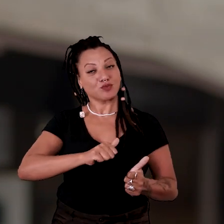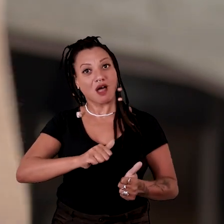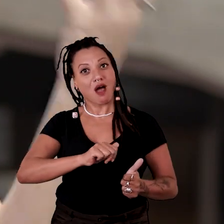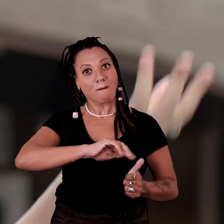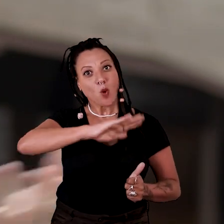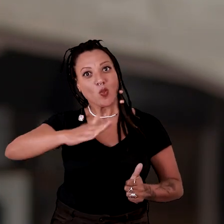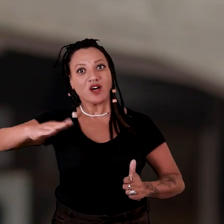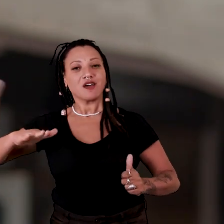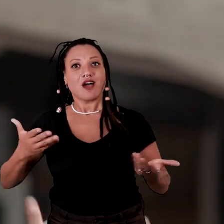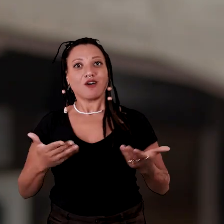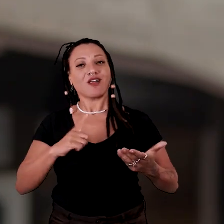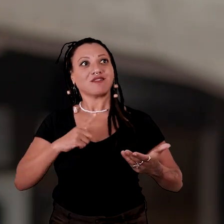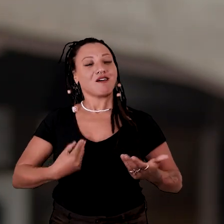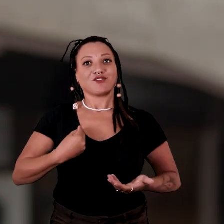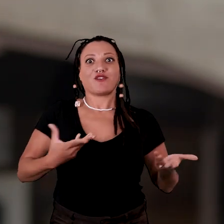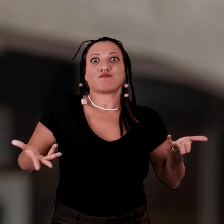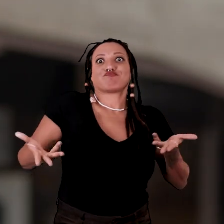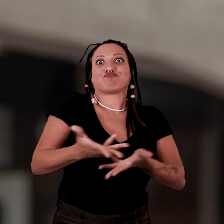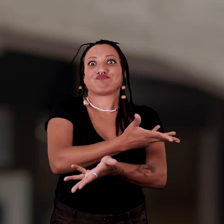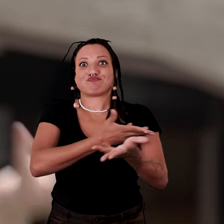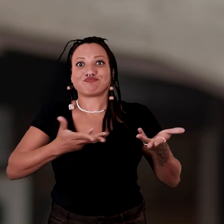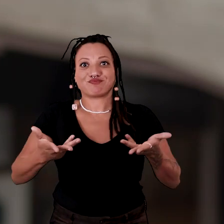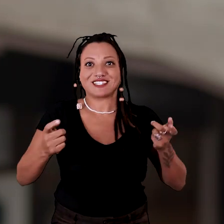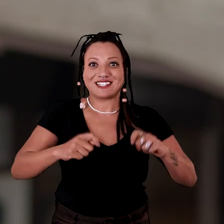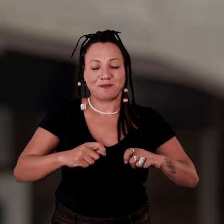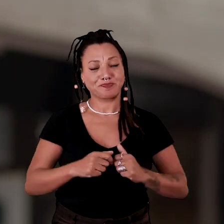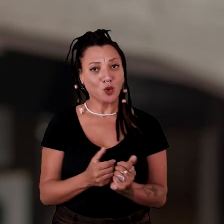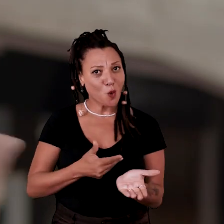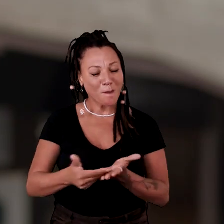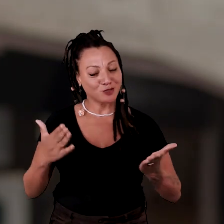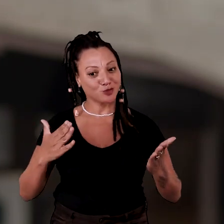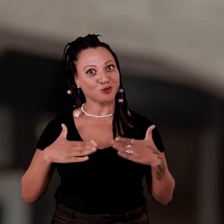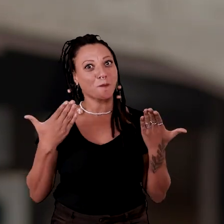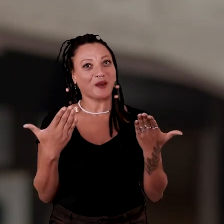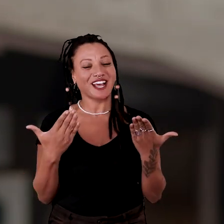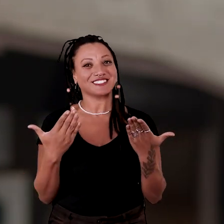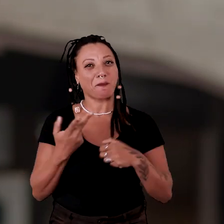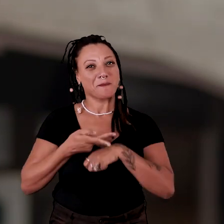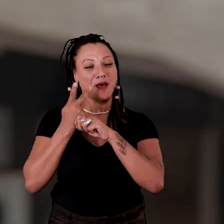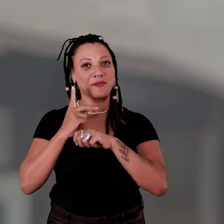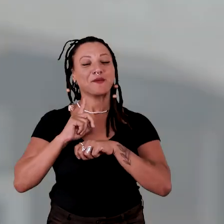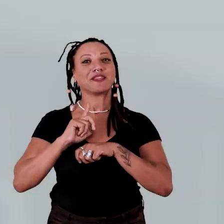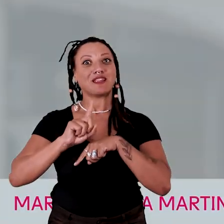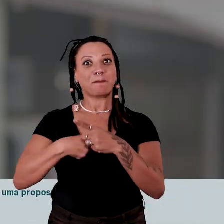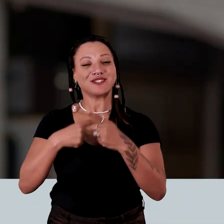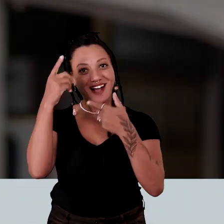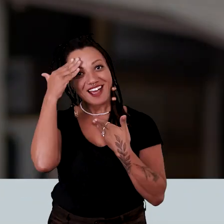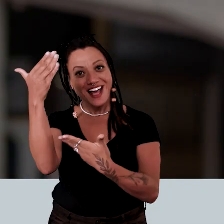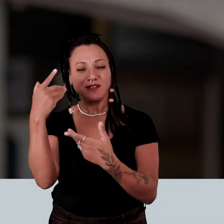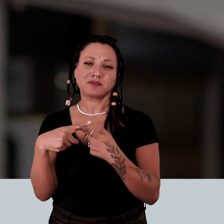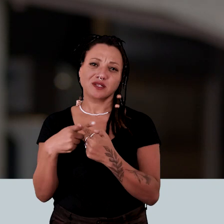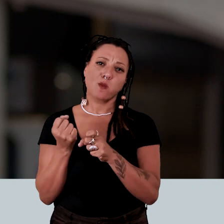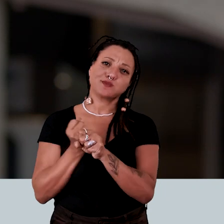com outras pessoas feras, arquitetos e universitários, eu estou muito feliz, então ansiosa para hoje. Meu nome é